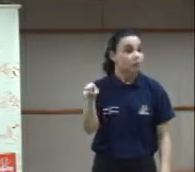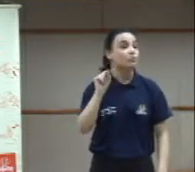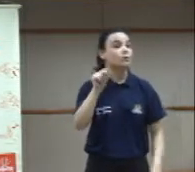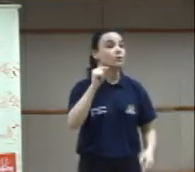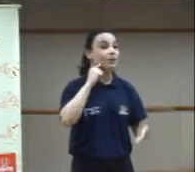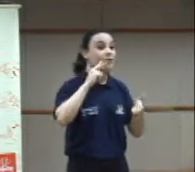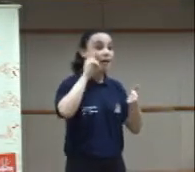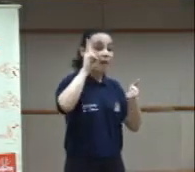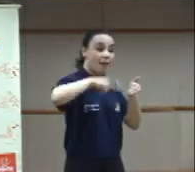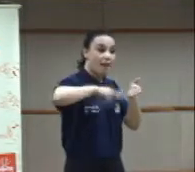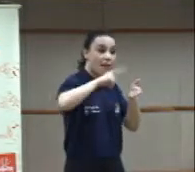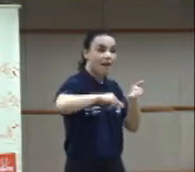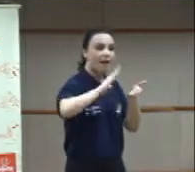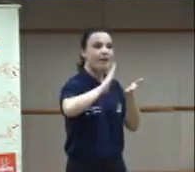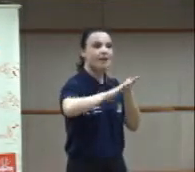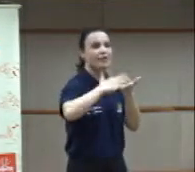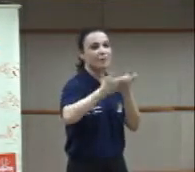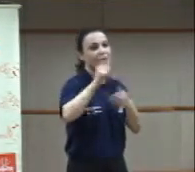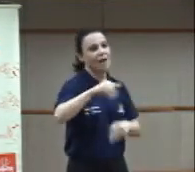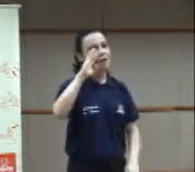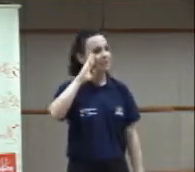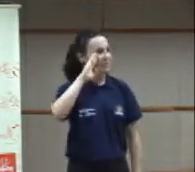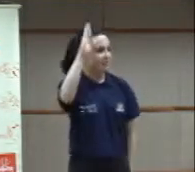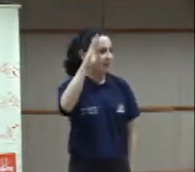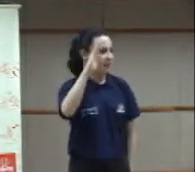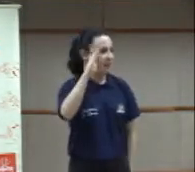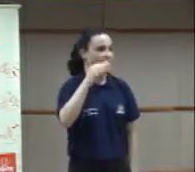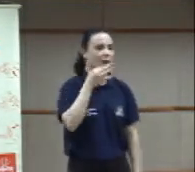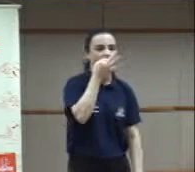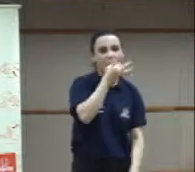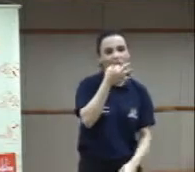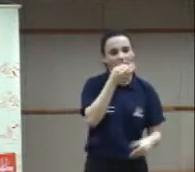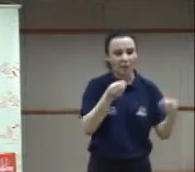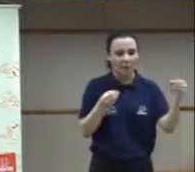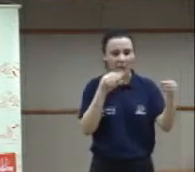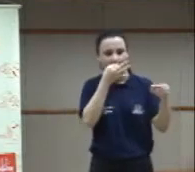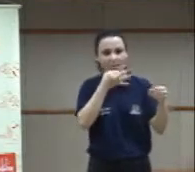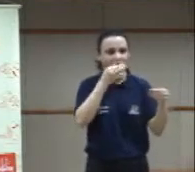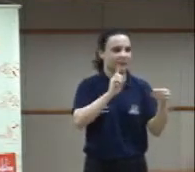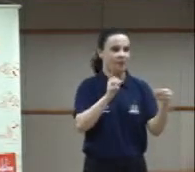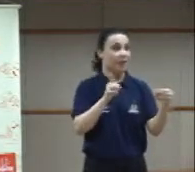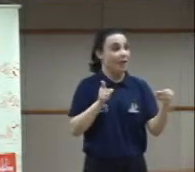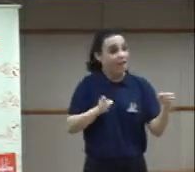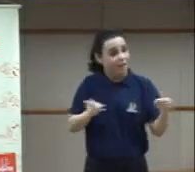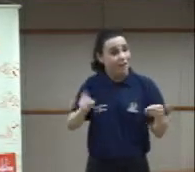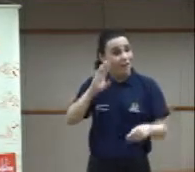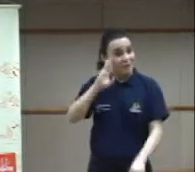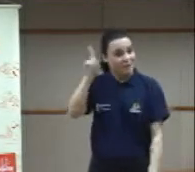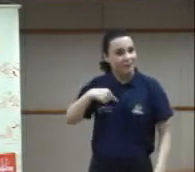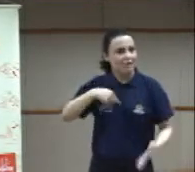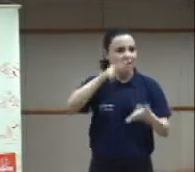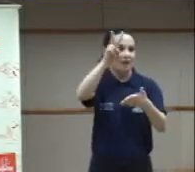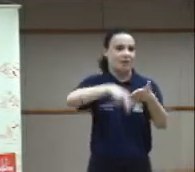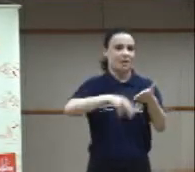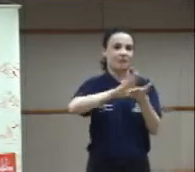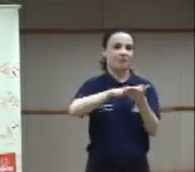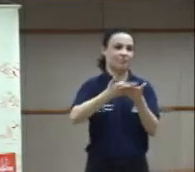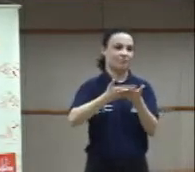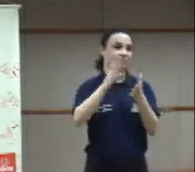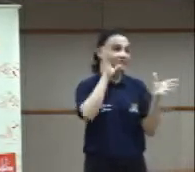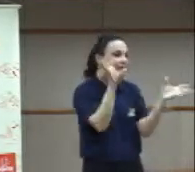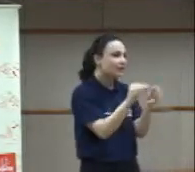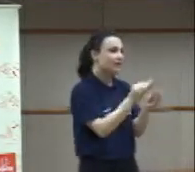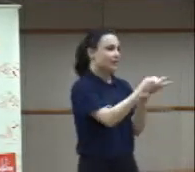referir, que é o mais difícil. Né? A questão de ler e interpretar o texto. Porque ler, todos sabem.